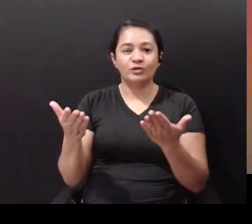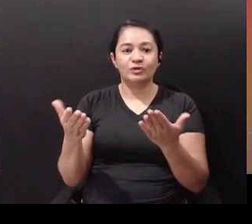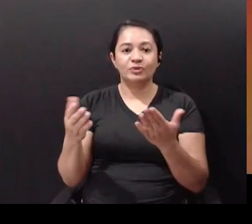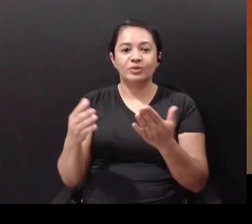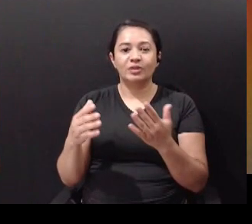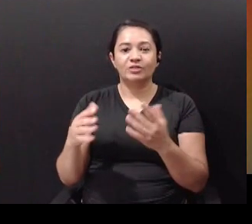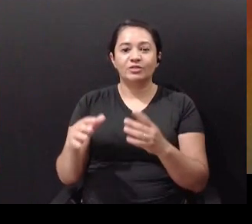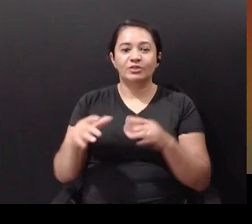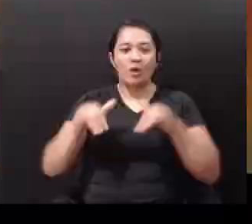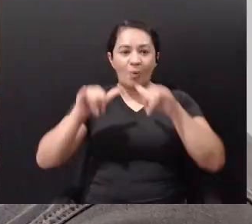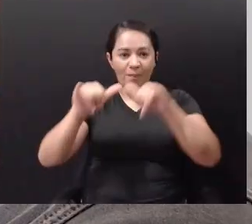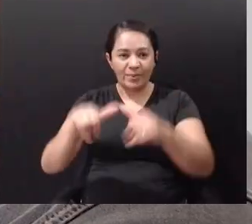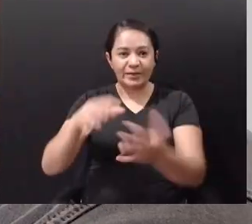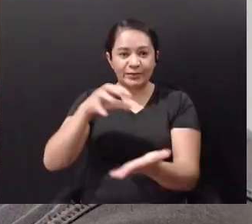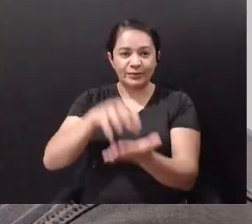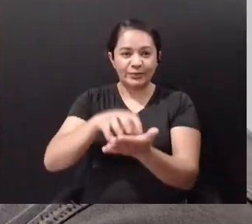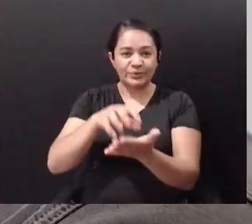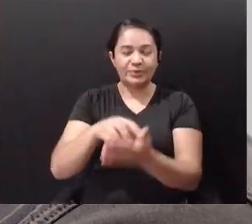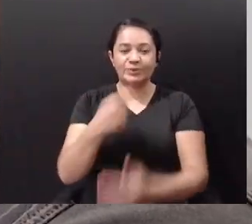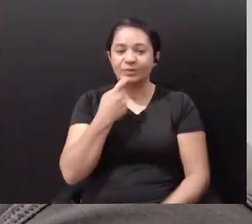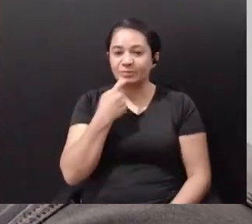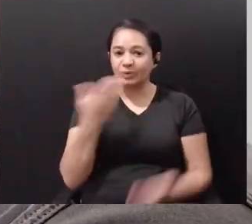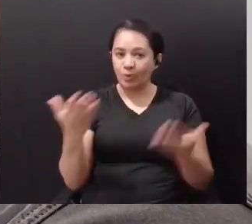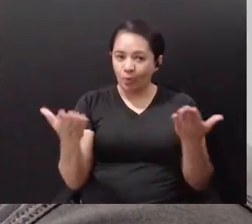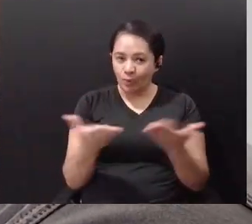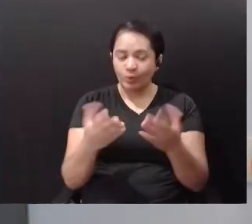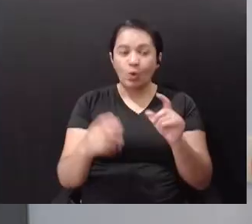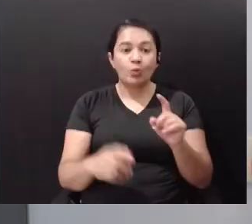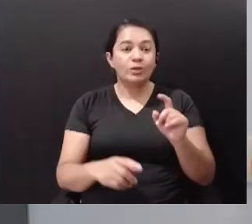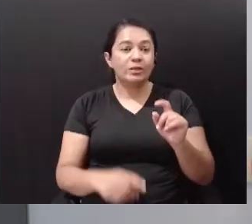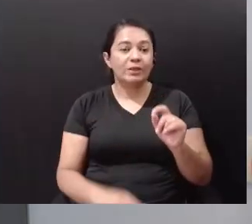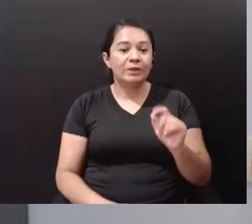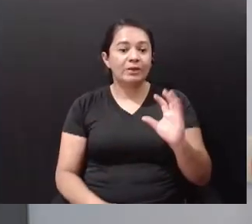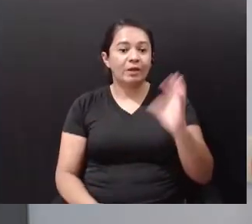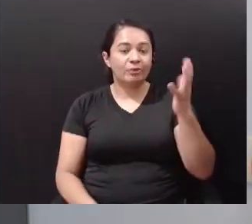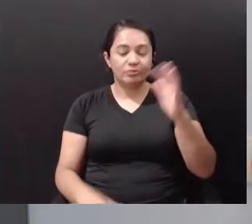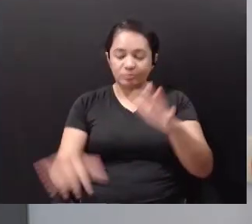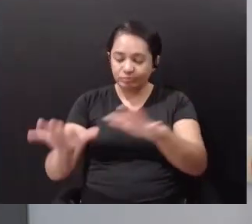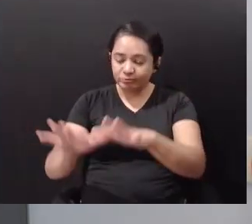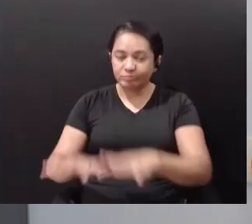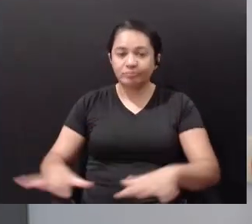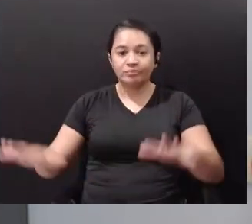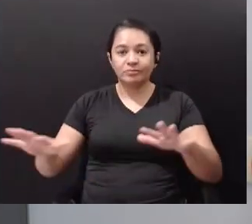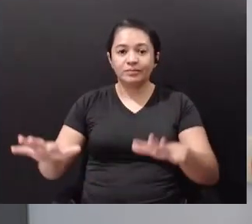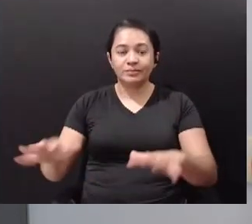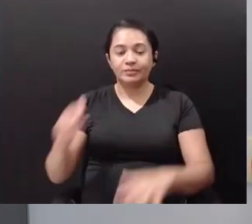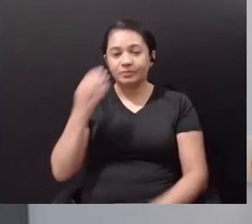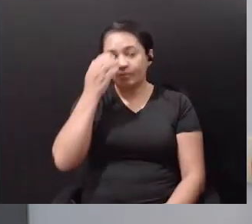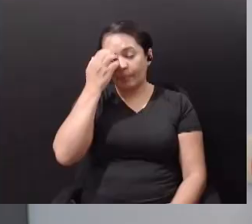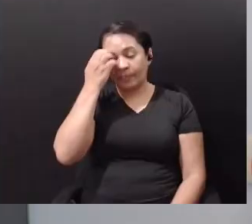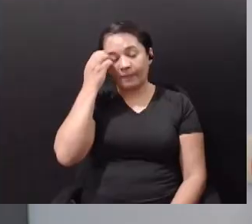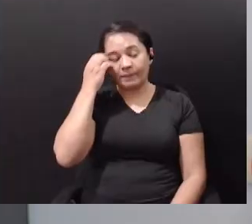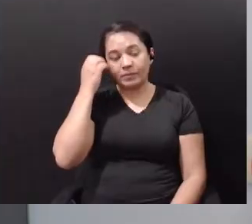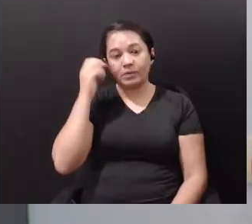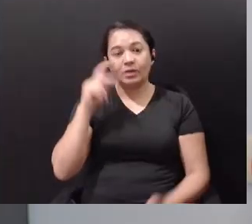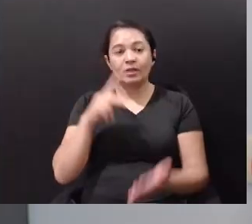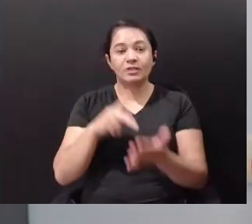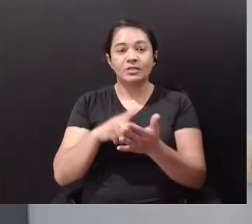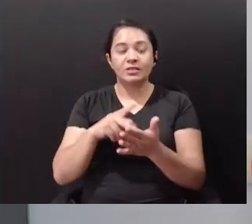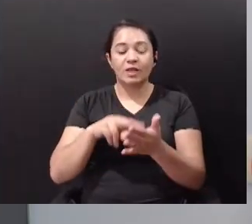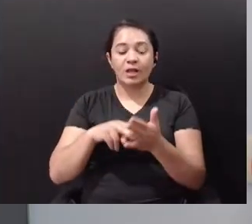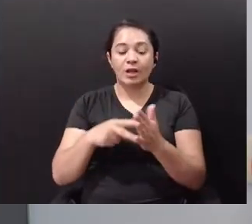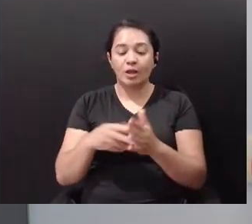centro de Campinas, né? O que acontece? A área, o Largo do Jorumbeval, ele na verdade era um brejo, e era um